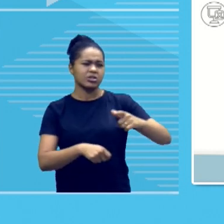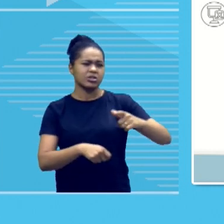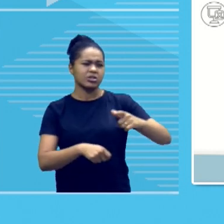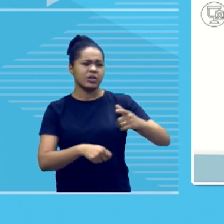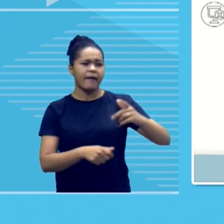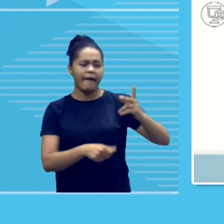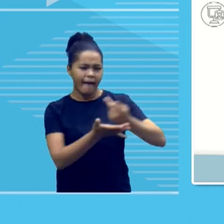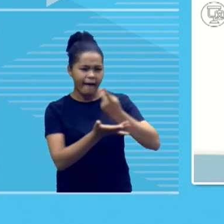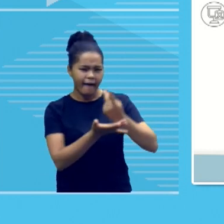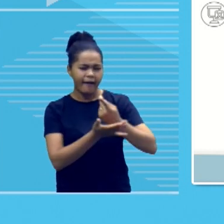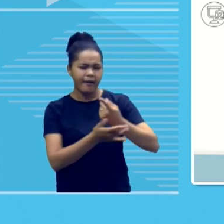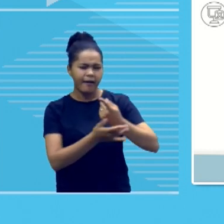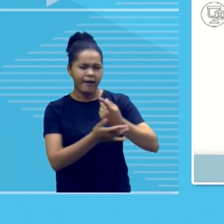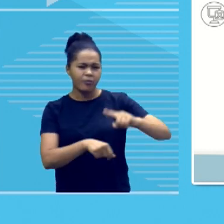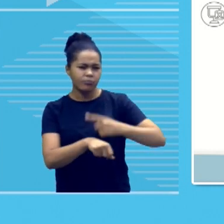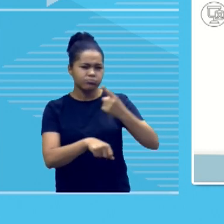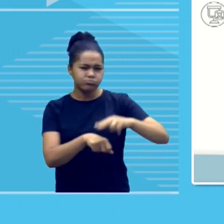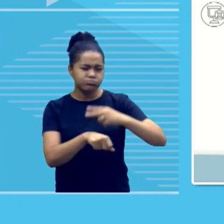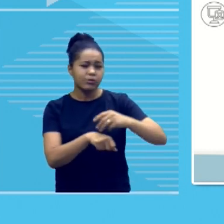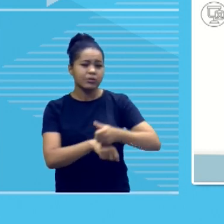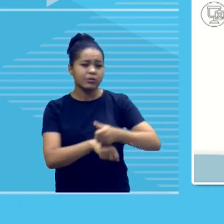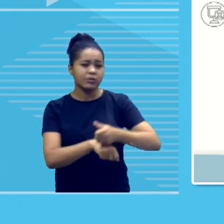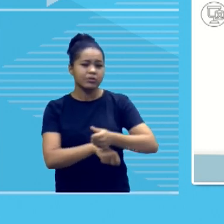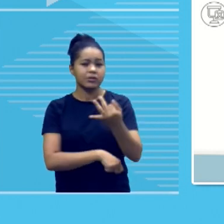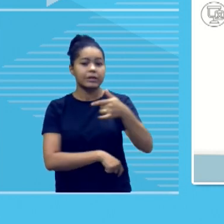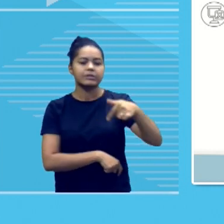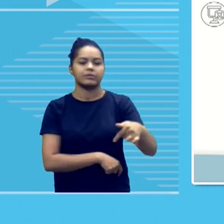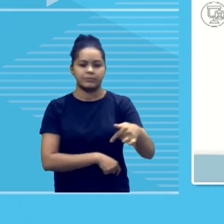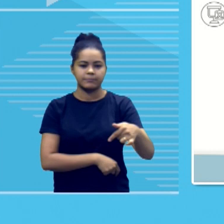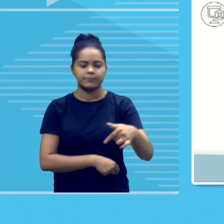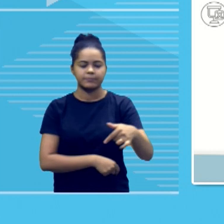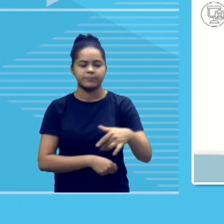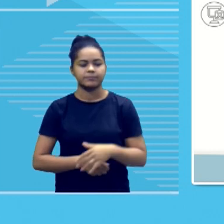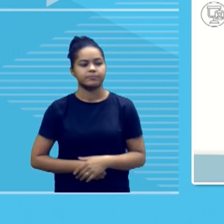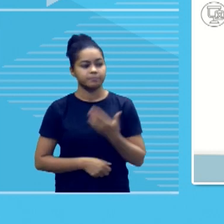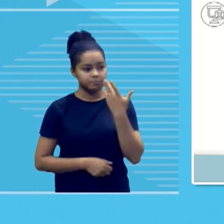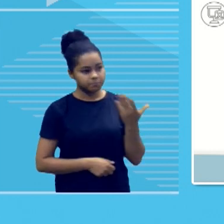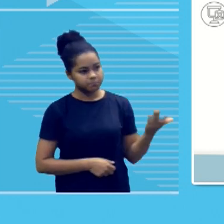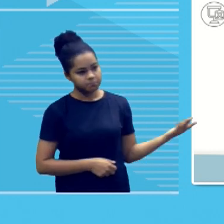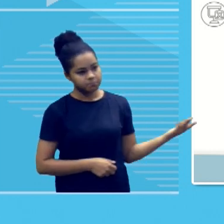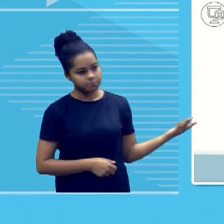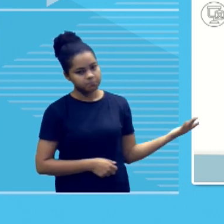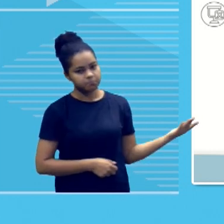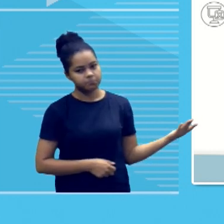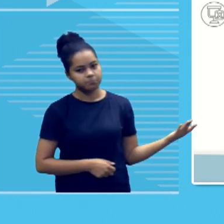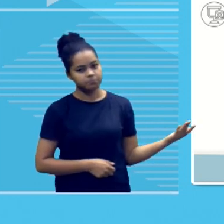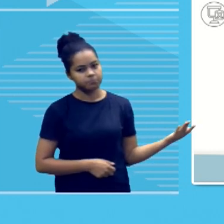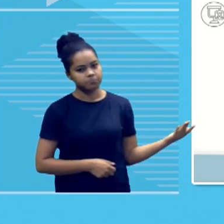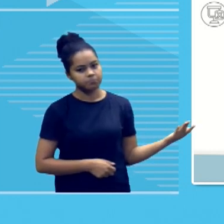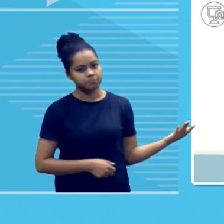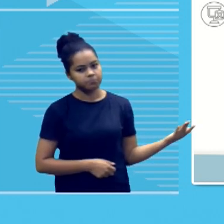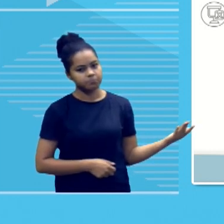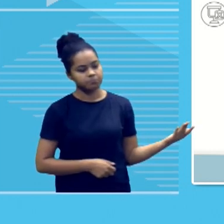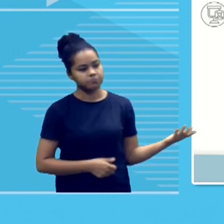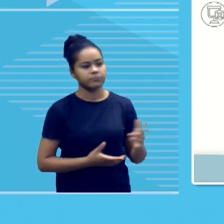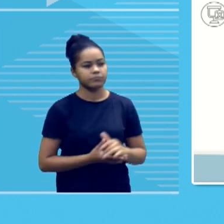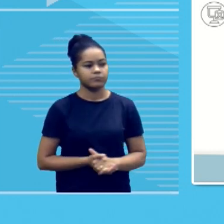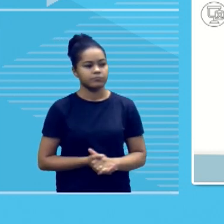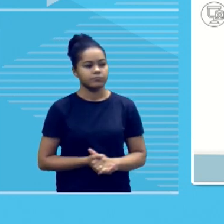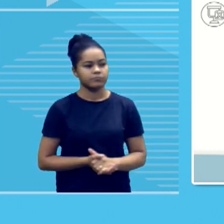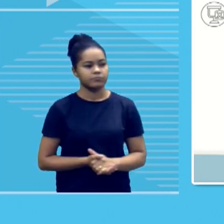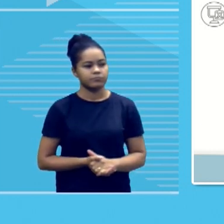onde é que tá a diferença Olha que questão bonita pessoal quantos compostos diferentes estão representados pelas fórmulas aí